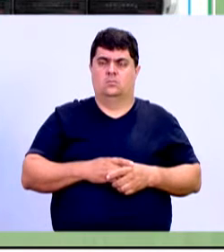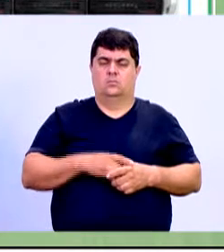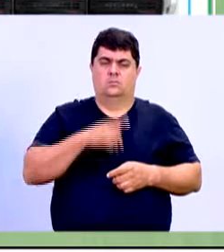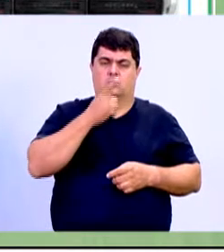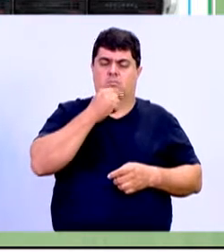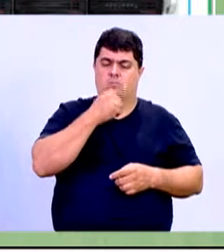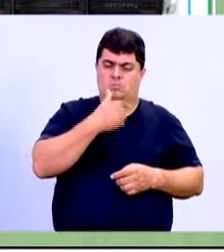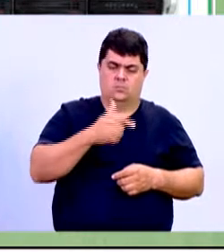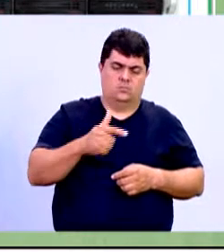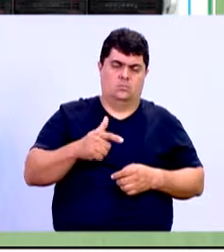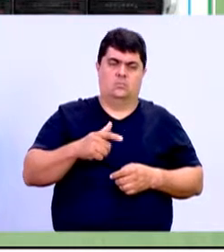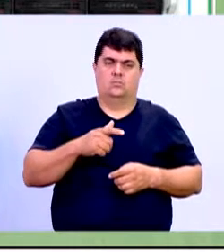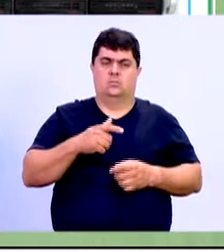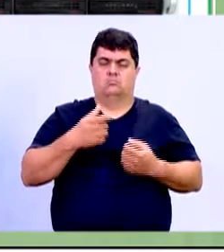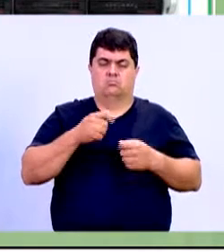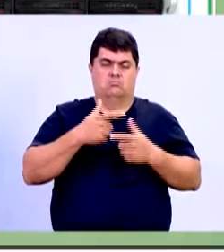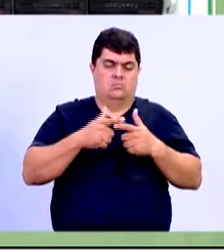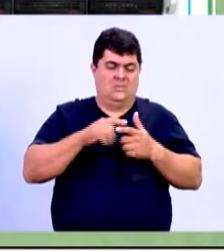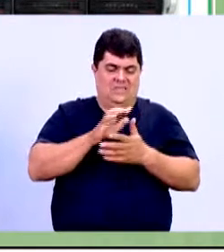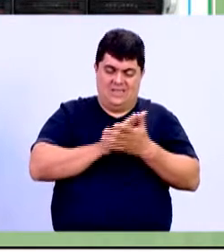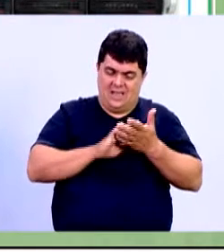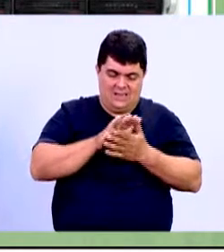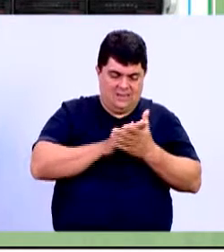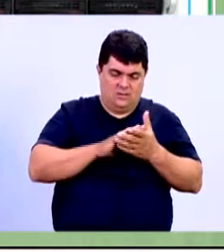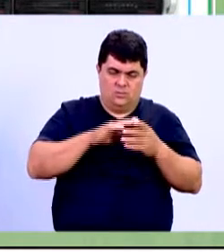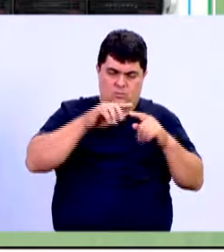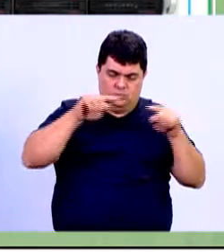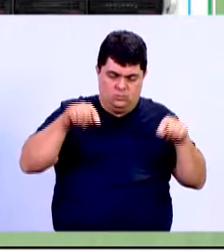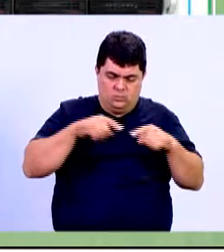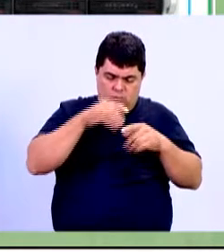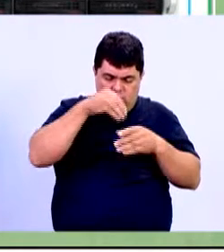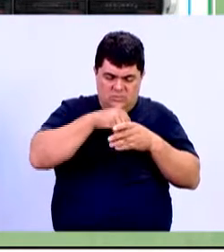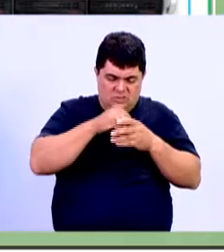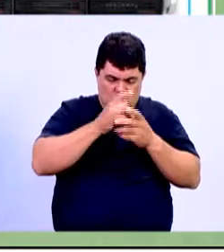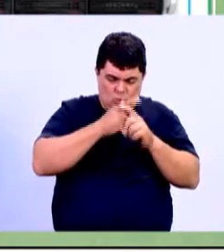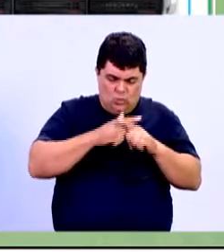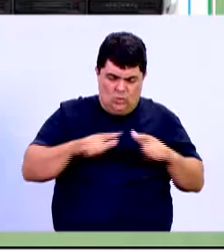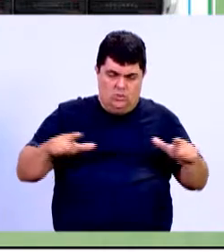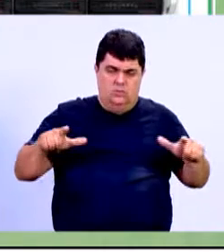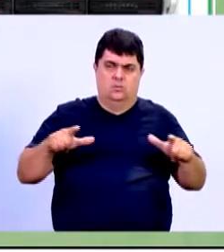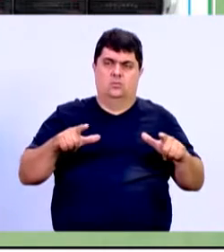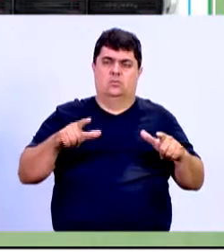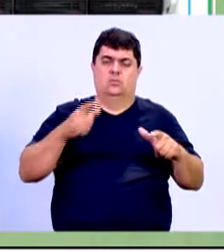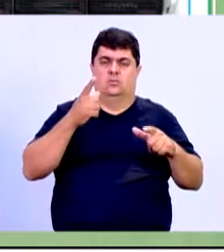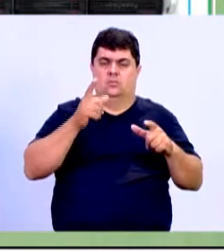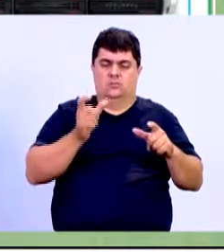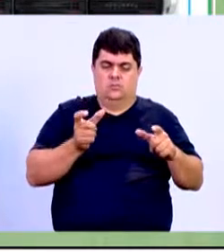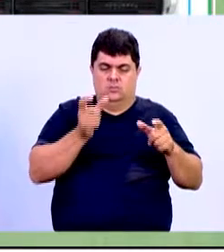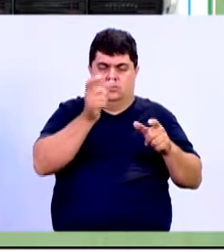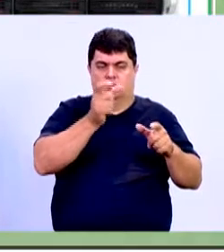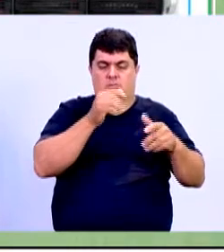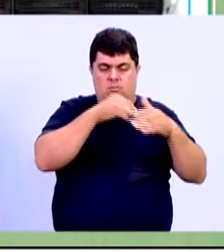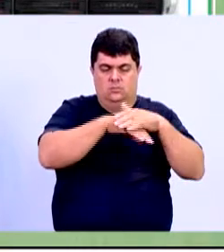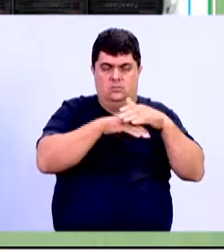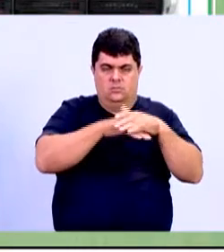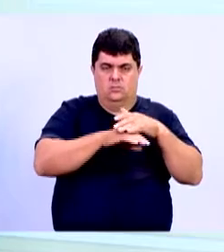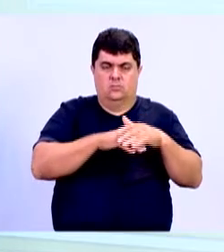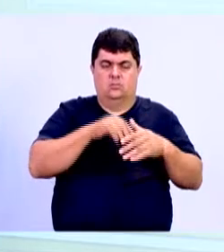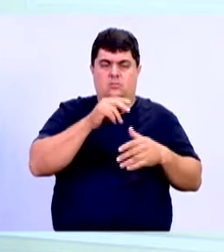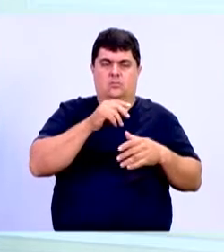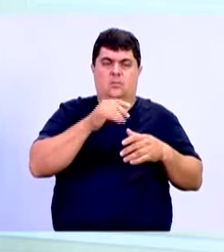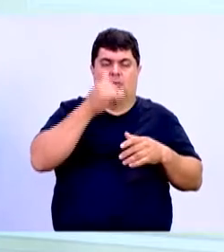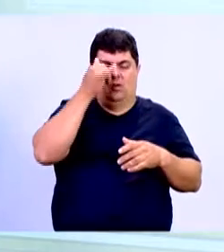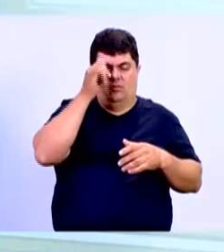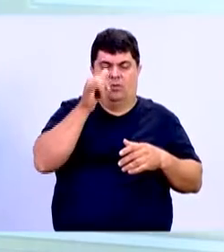anti-água, anti-umidade, né? E aí essas fitas ficam lá armazenadas para